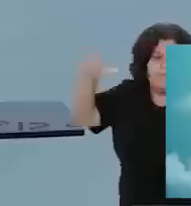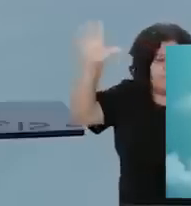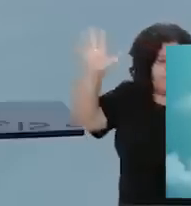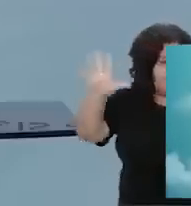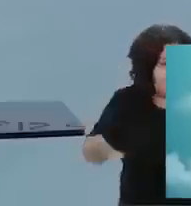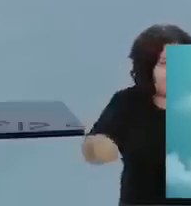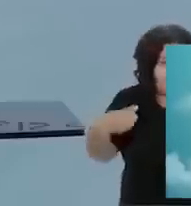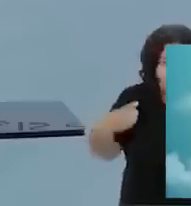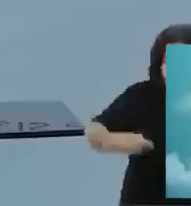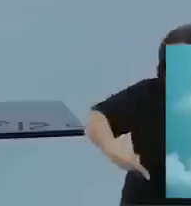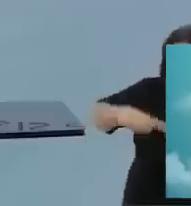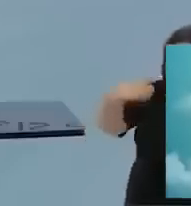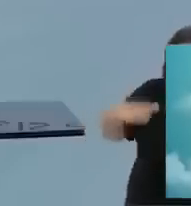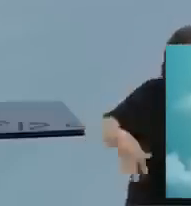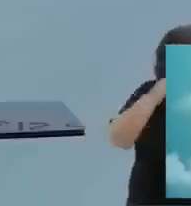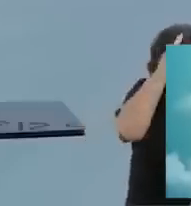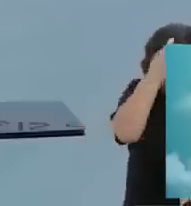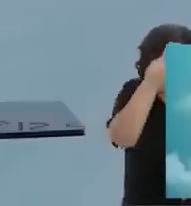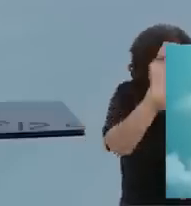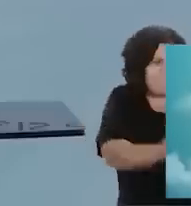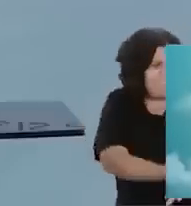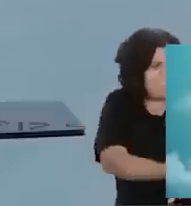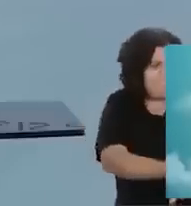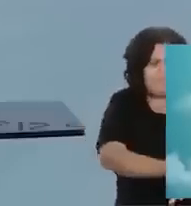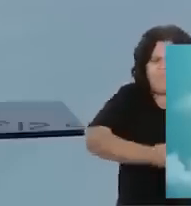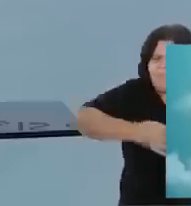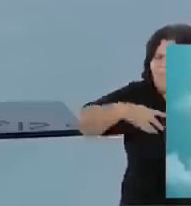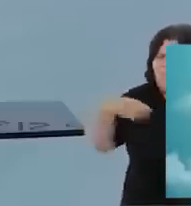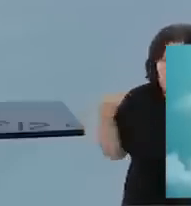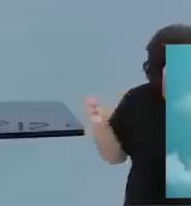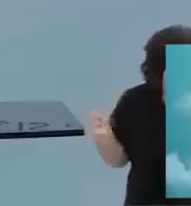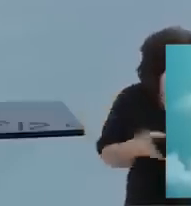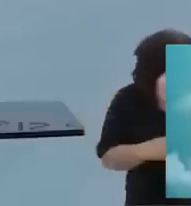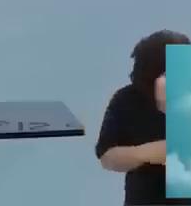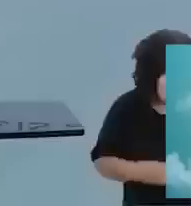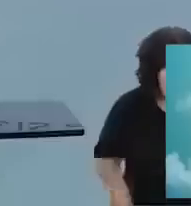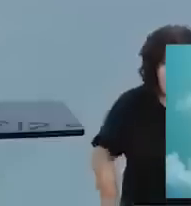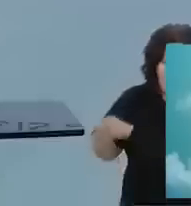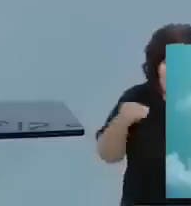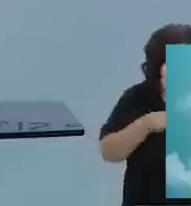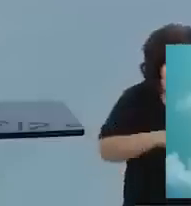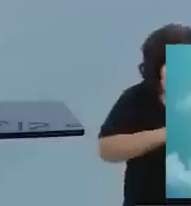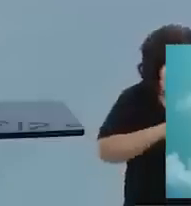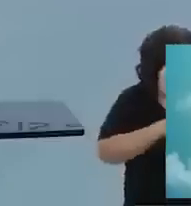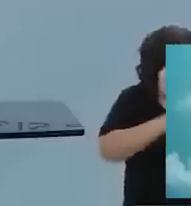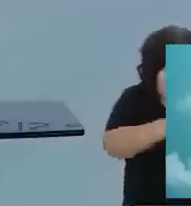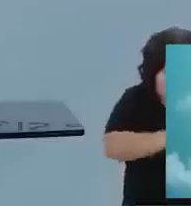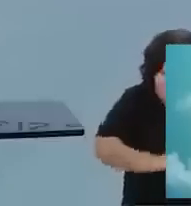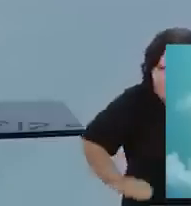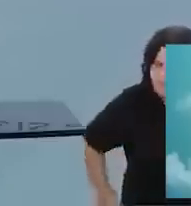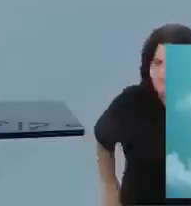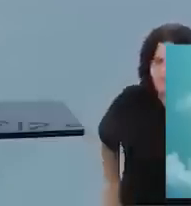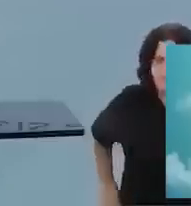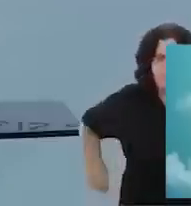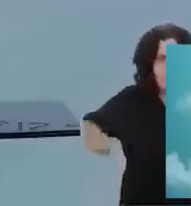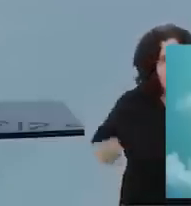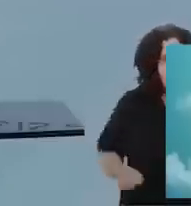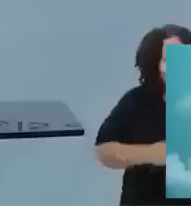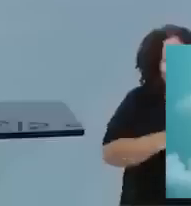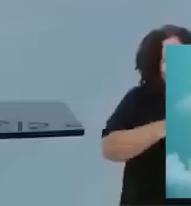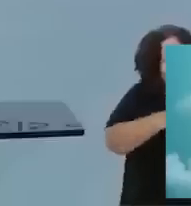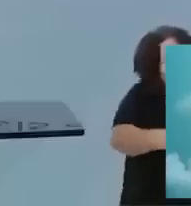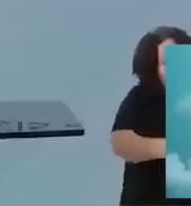a justificação pela fé, a nova vida em Cristo. Também tratou do